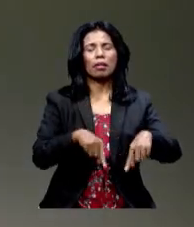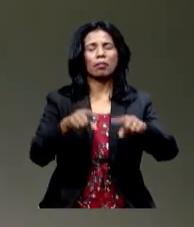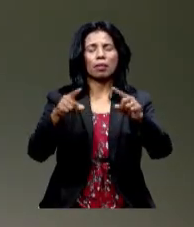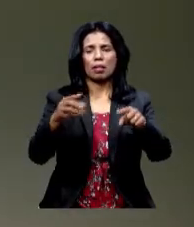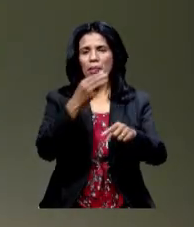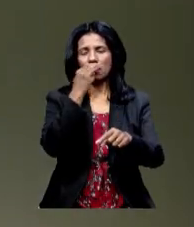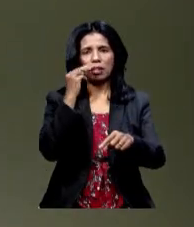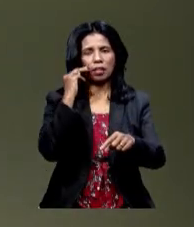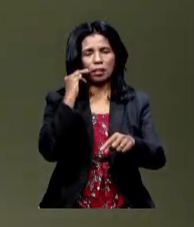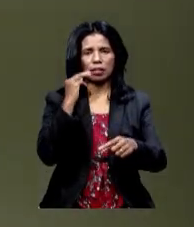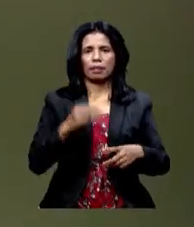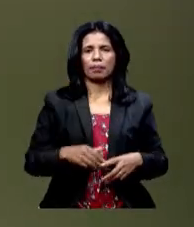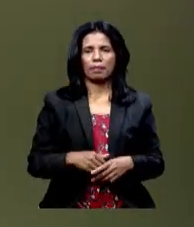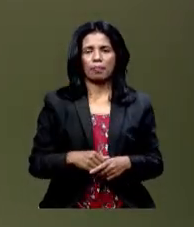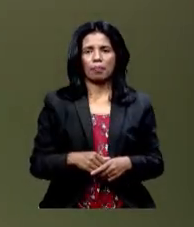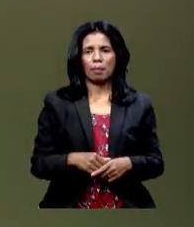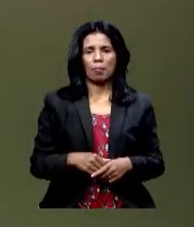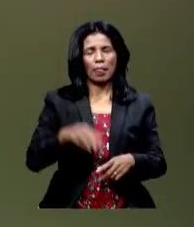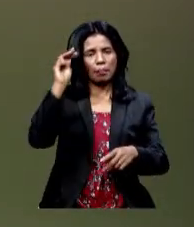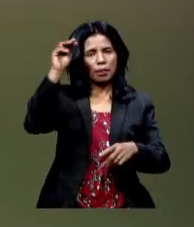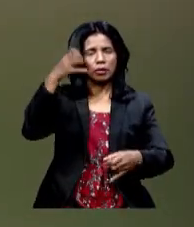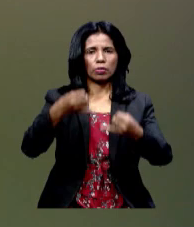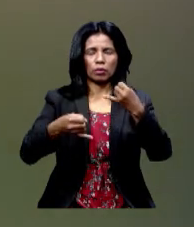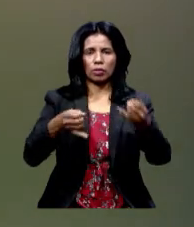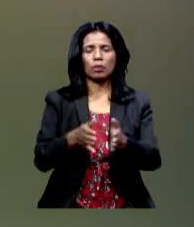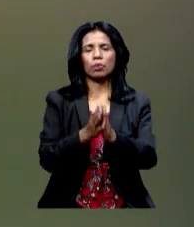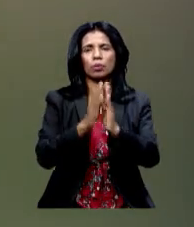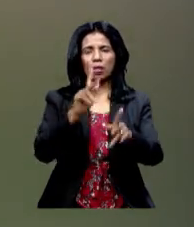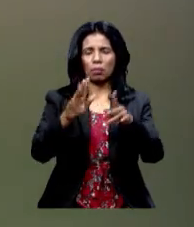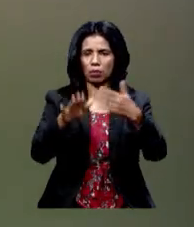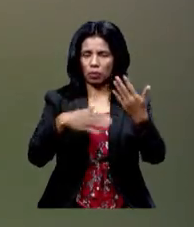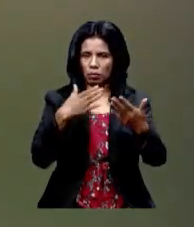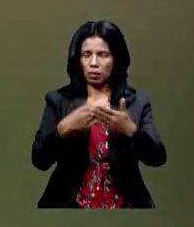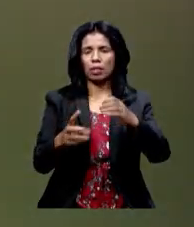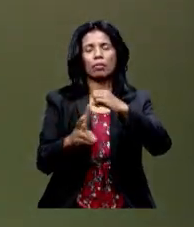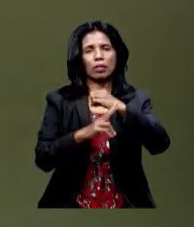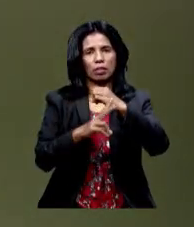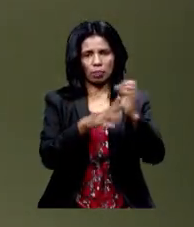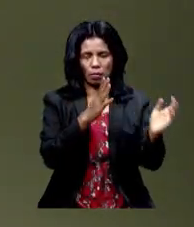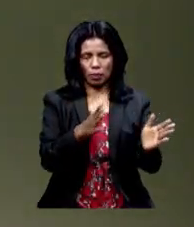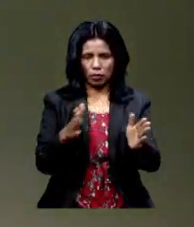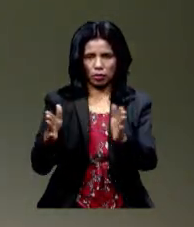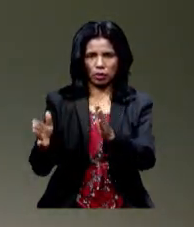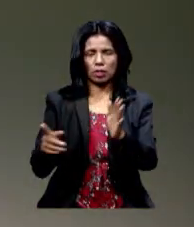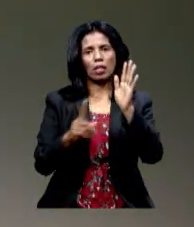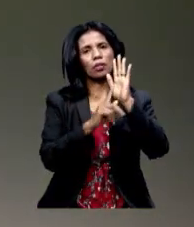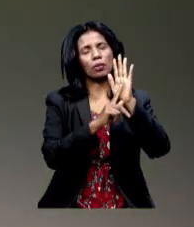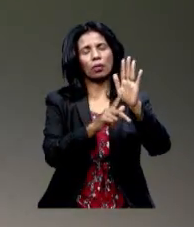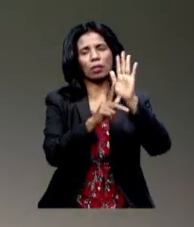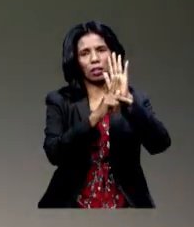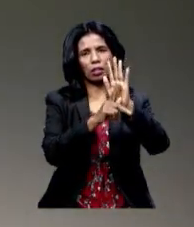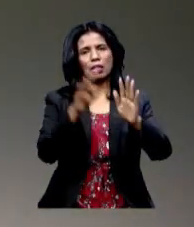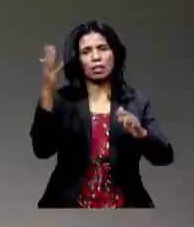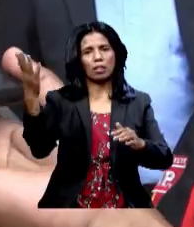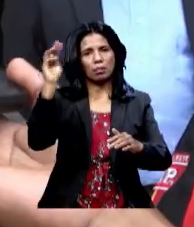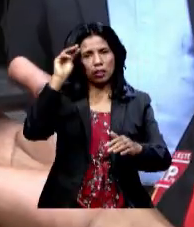autoridade de Raioa, Mariel Katiri, ministro de justiça, russo comunidade nebe sai vítima ba processo ne, hato queixa e a ministério